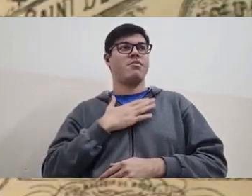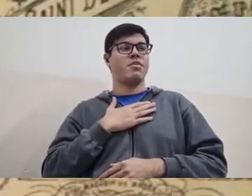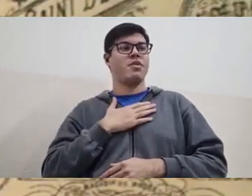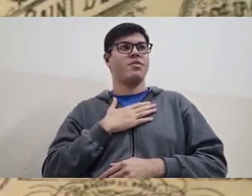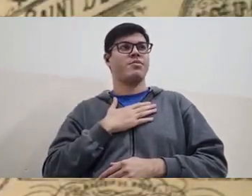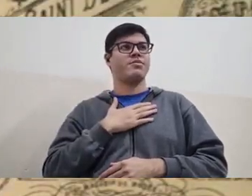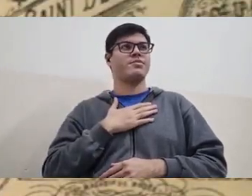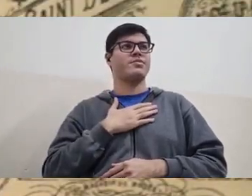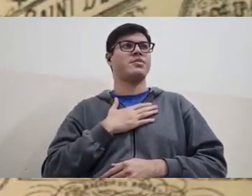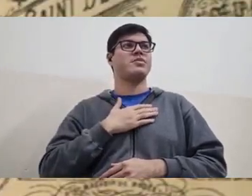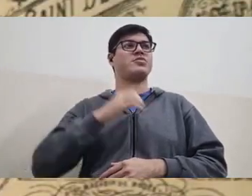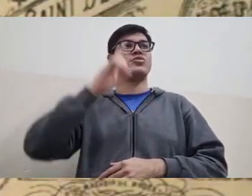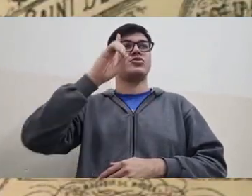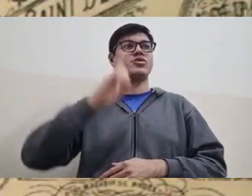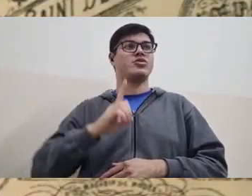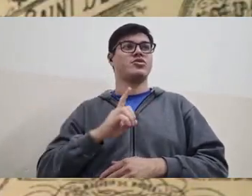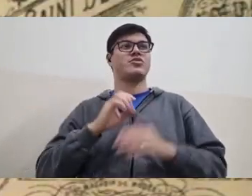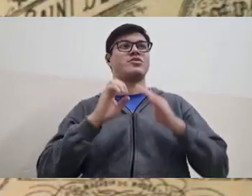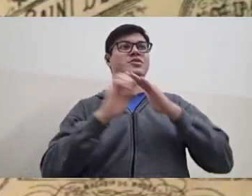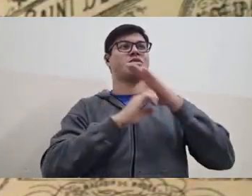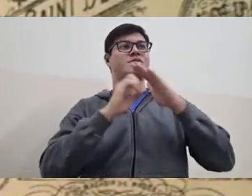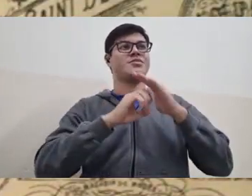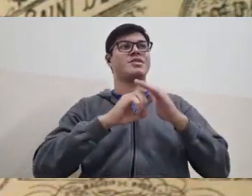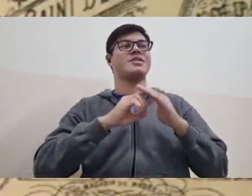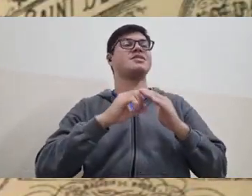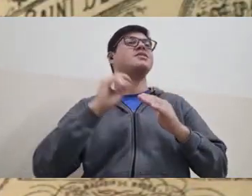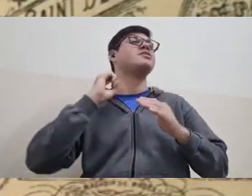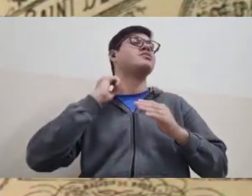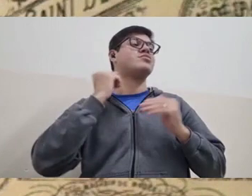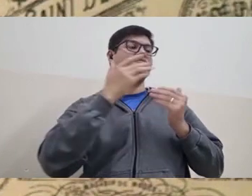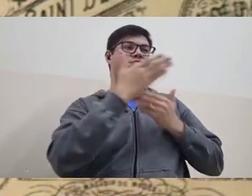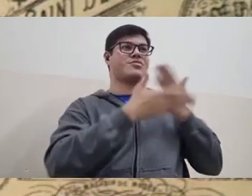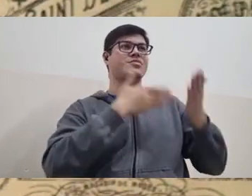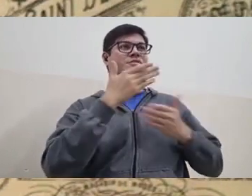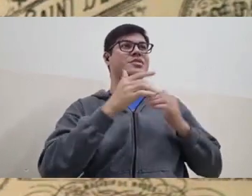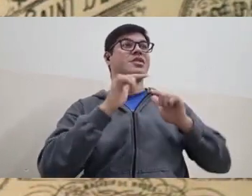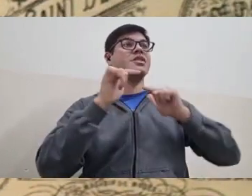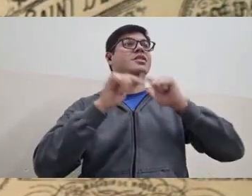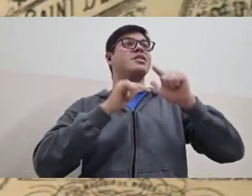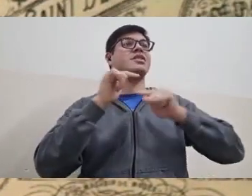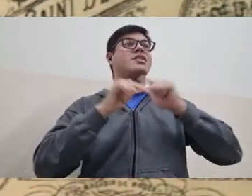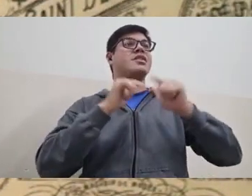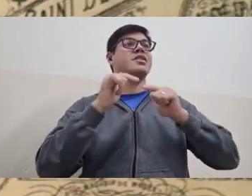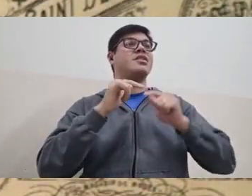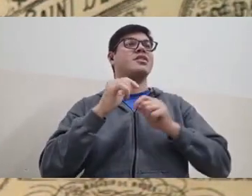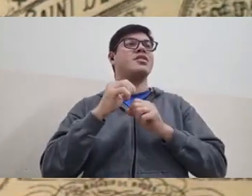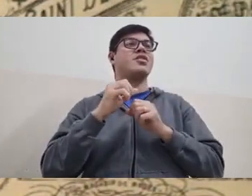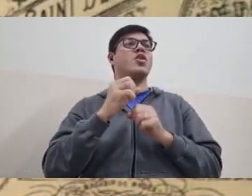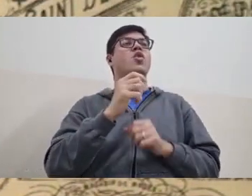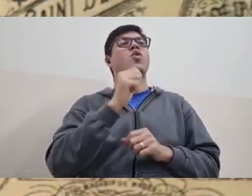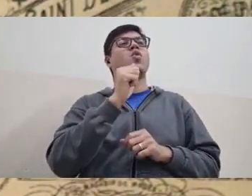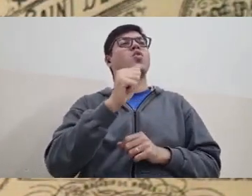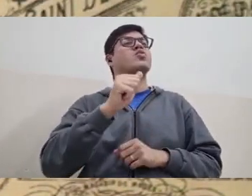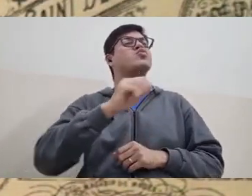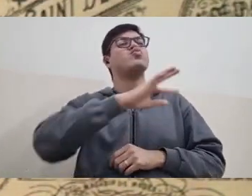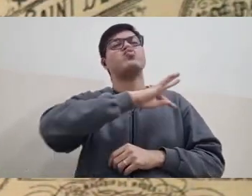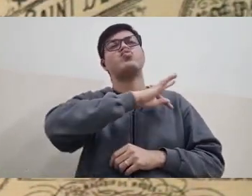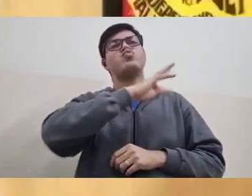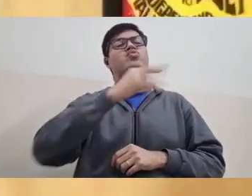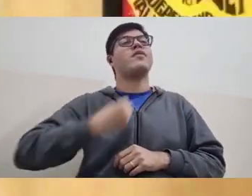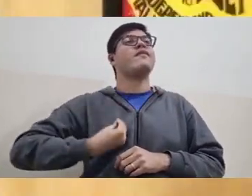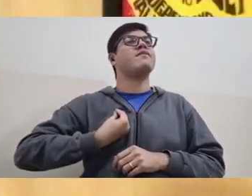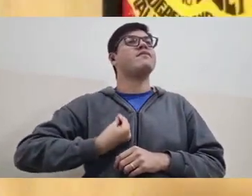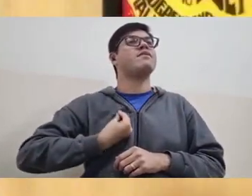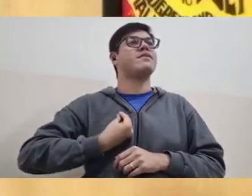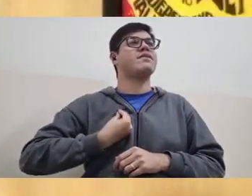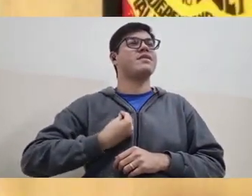foi diretor no SAEMA, mas trabalhou quase a vida toda na iniciativa privada. Muito bem, tá